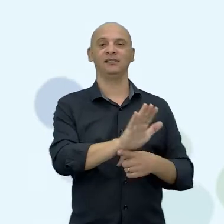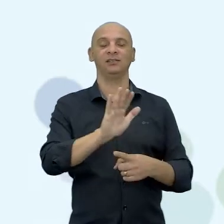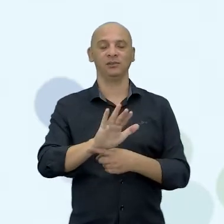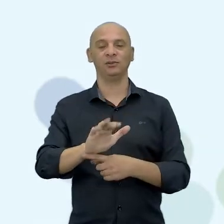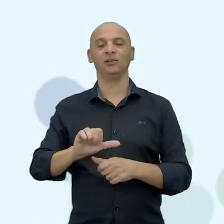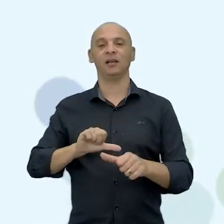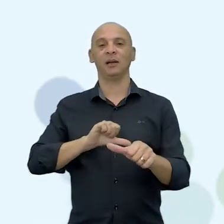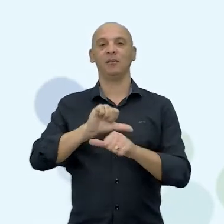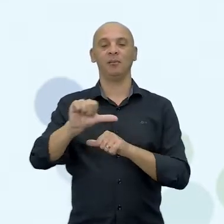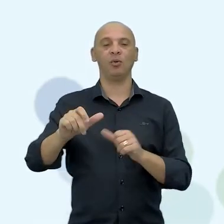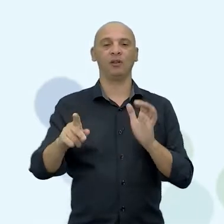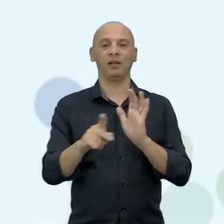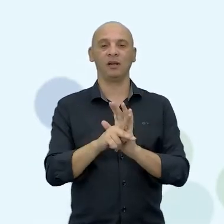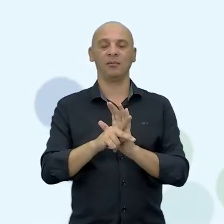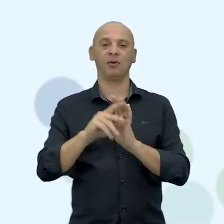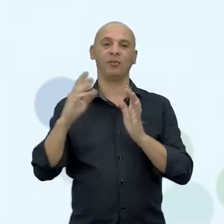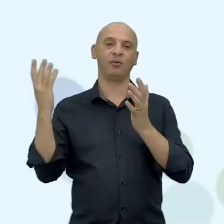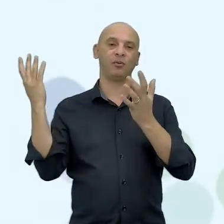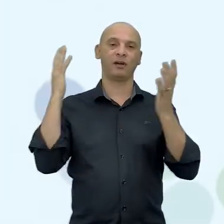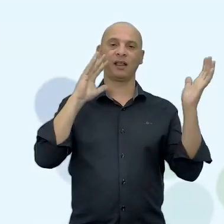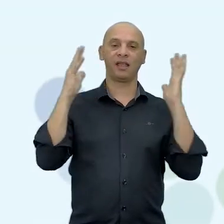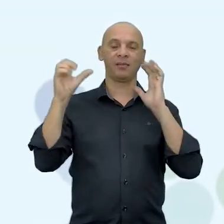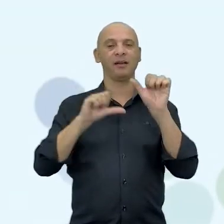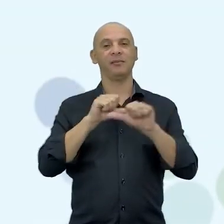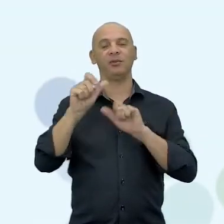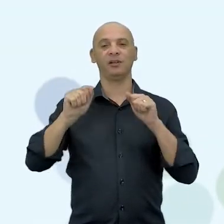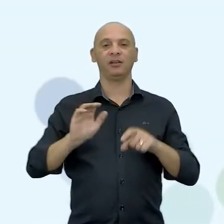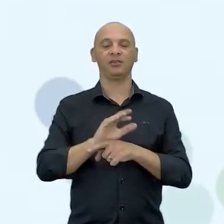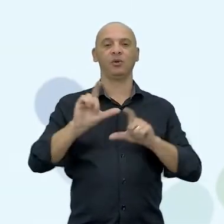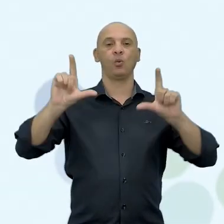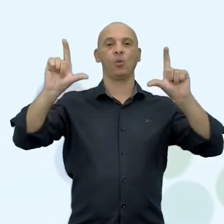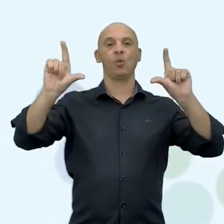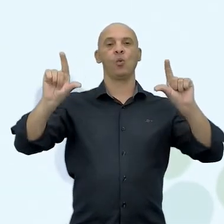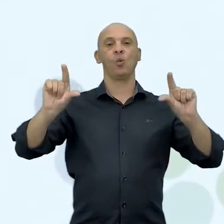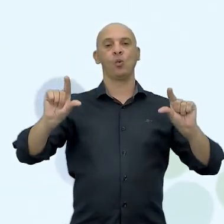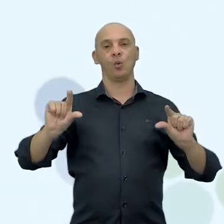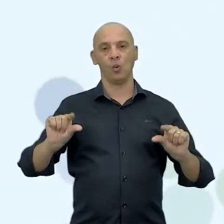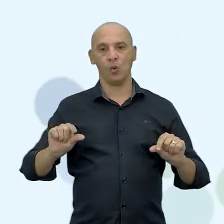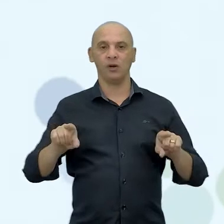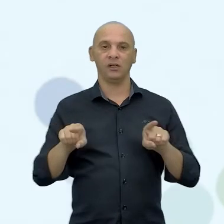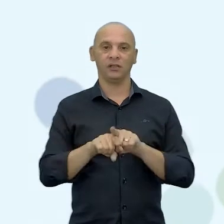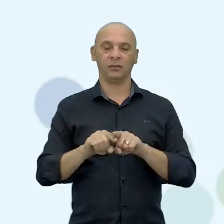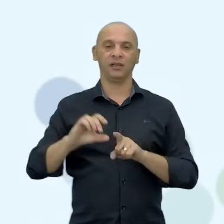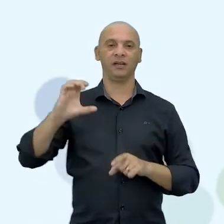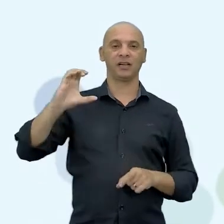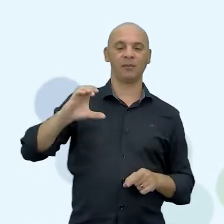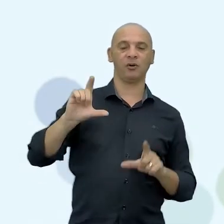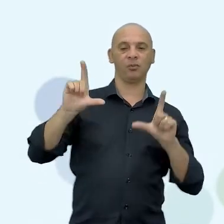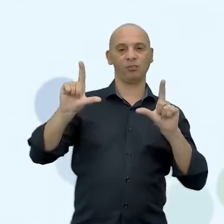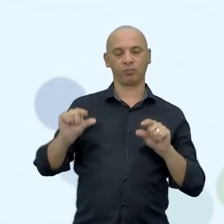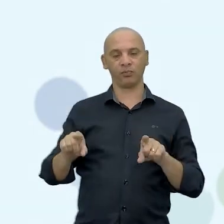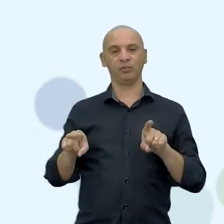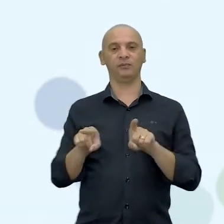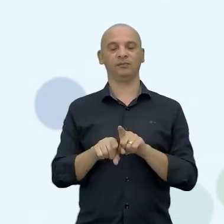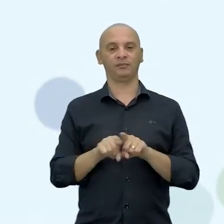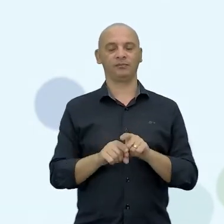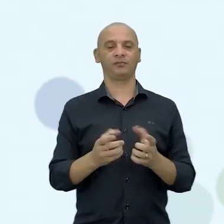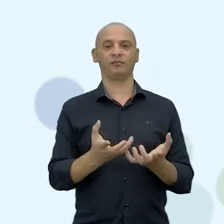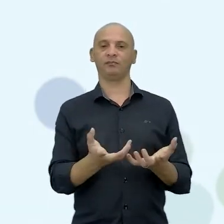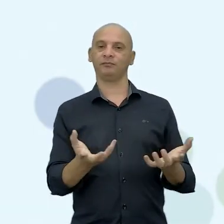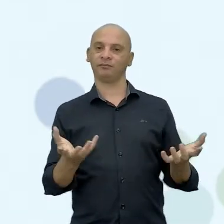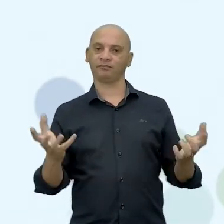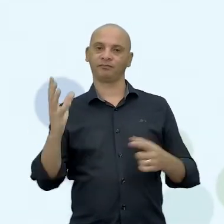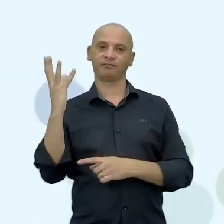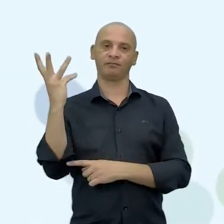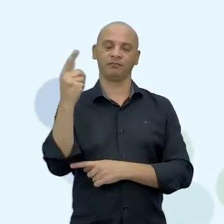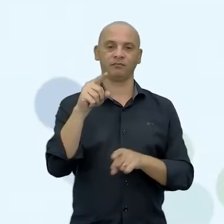mudanças climáticas através da redução e armazenamento de carbono na biomassa das plantas e